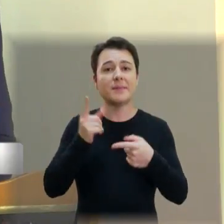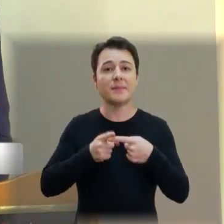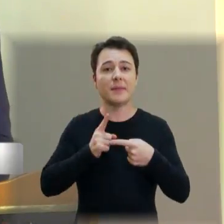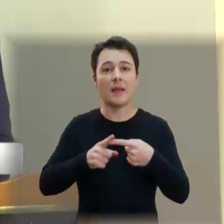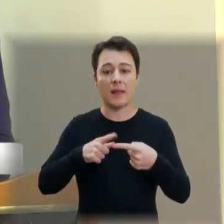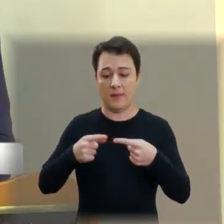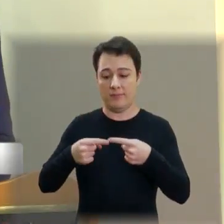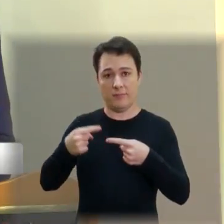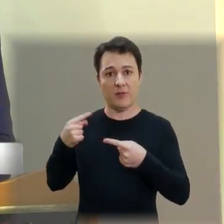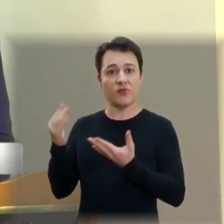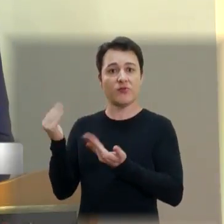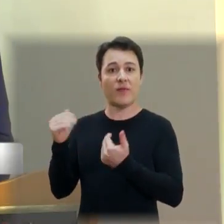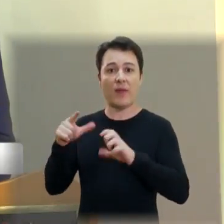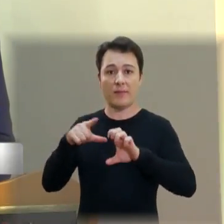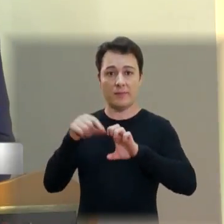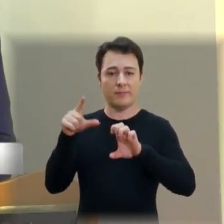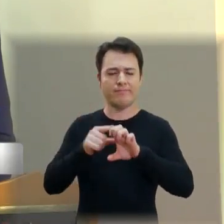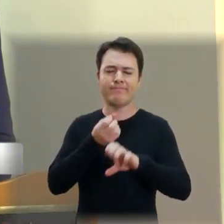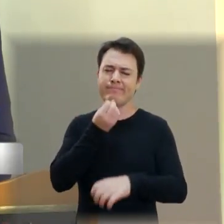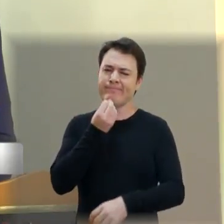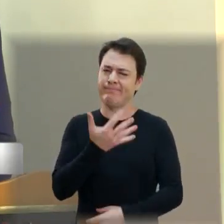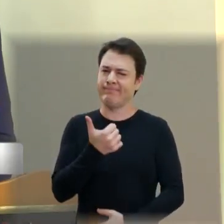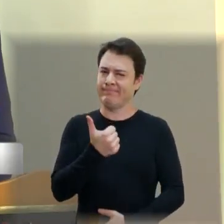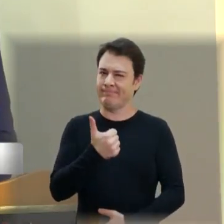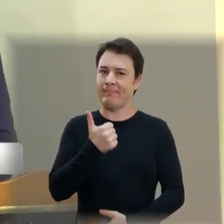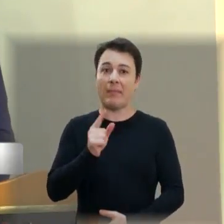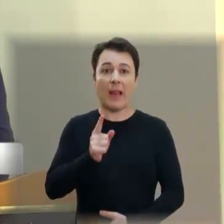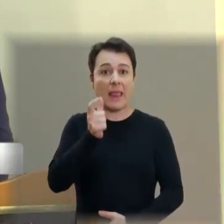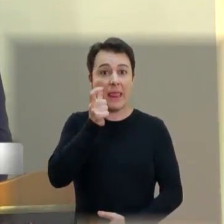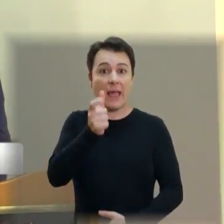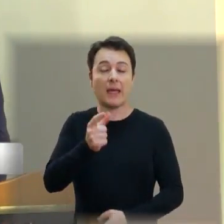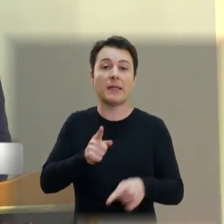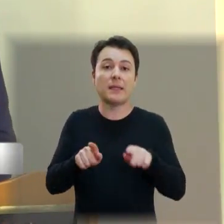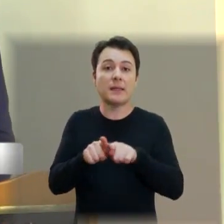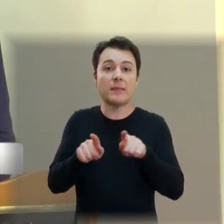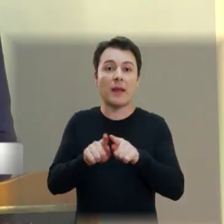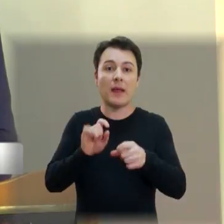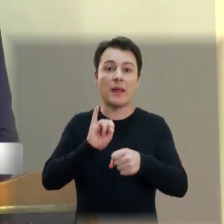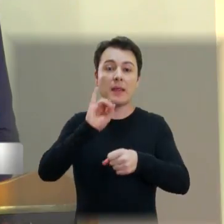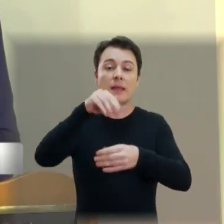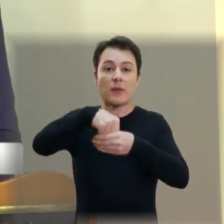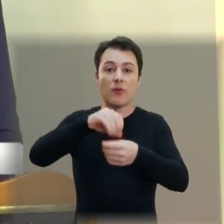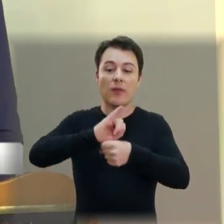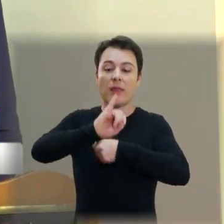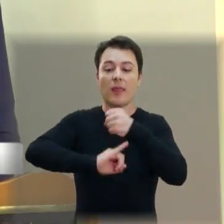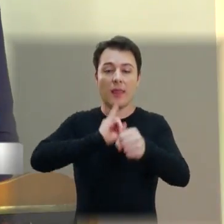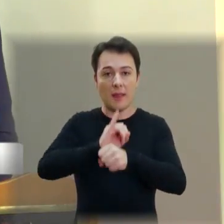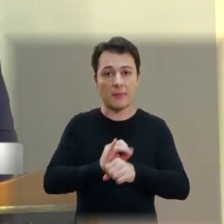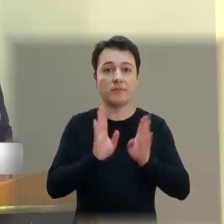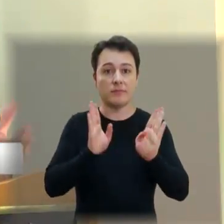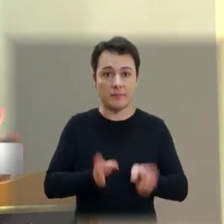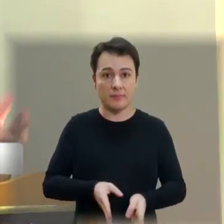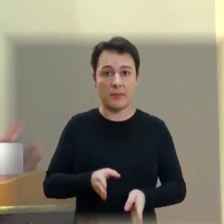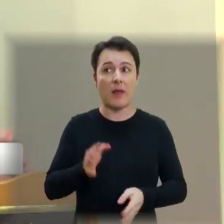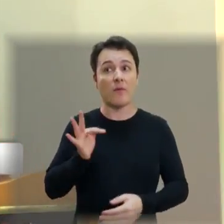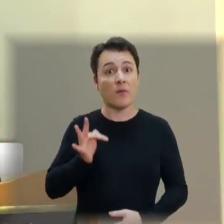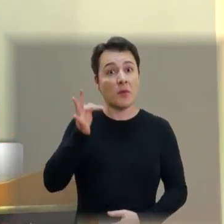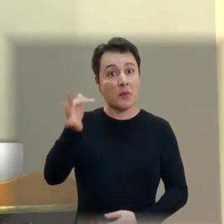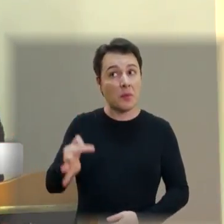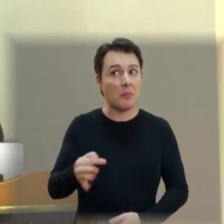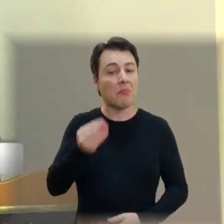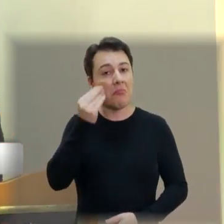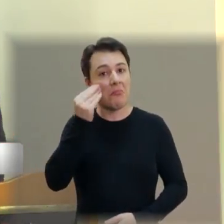Jovem Empreendedor na semana passada, foi muito boa, muito interessante. Fizemos pela internet um formato que provavelmente a gente deve manter e